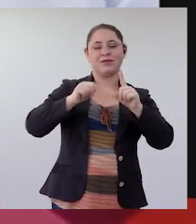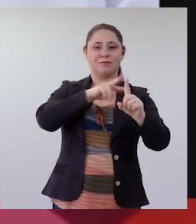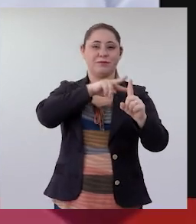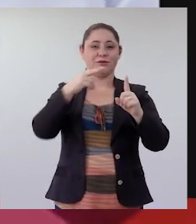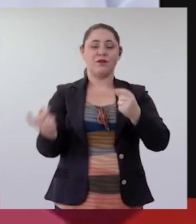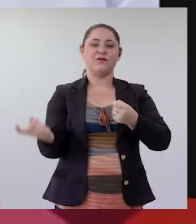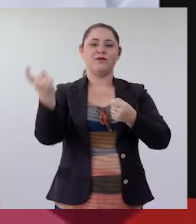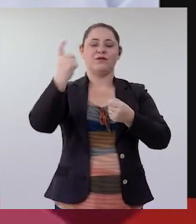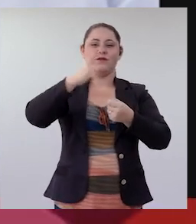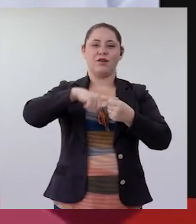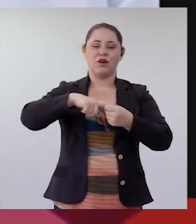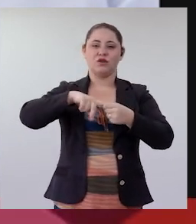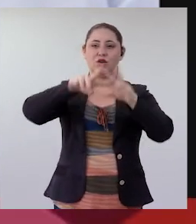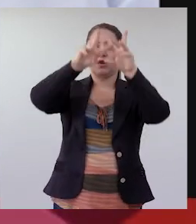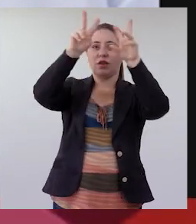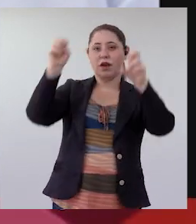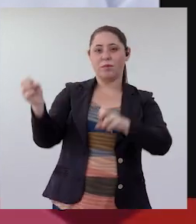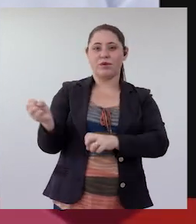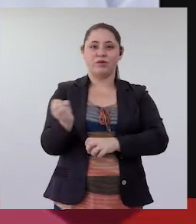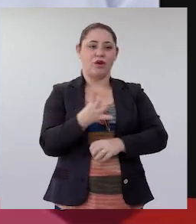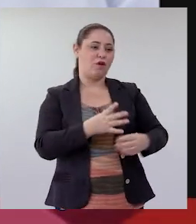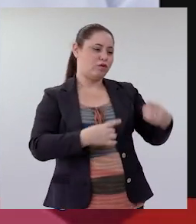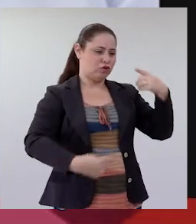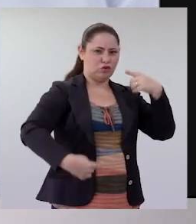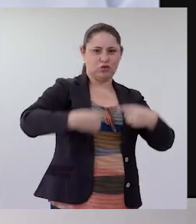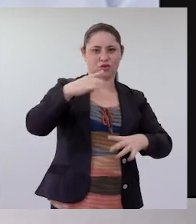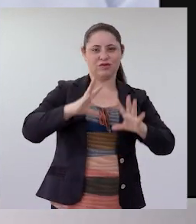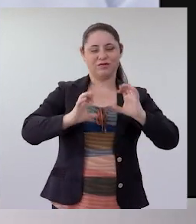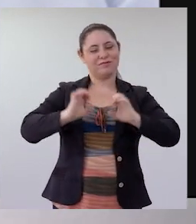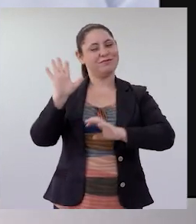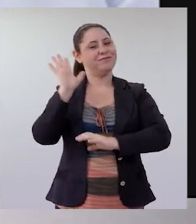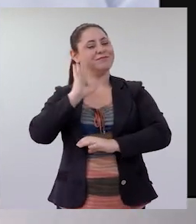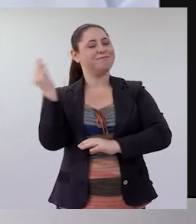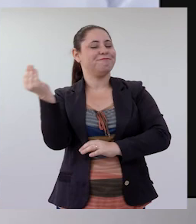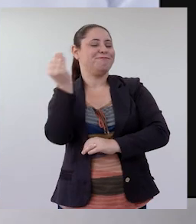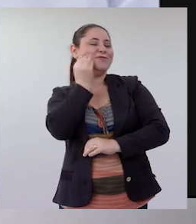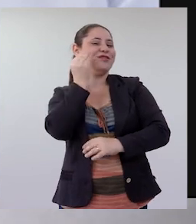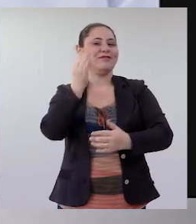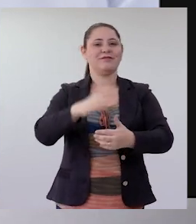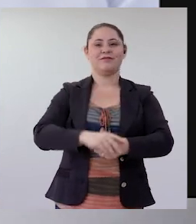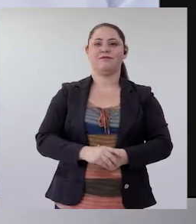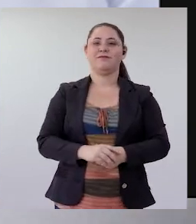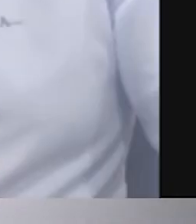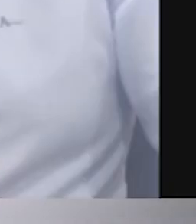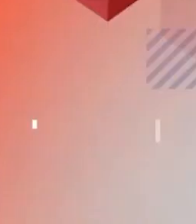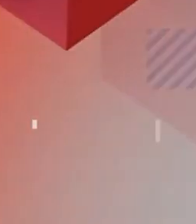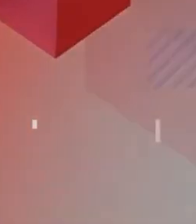mundo, Perspectiva volta em breve com um novo assunto, uma nova discussão, e até lá, um beijão!